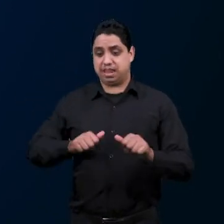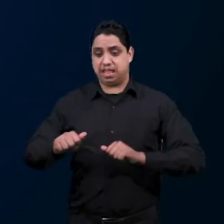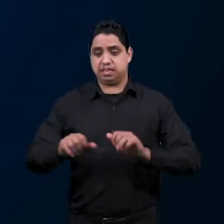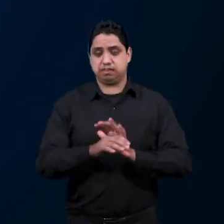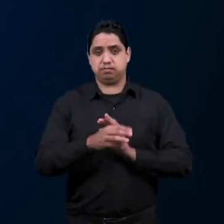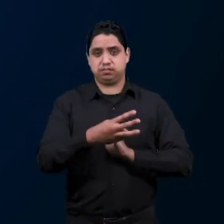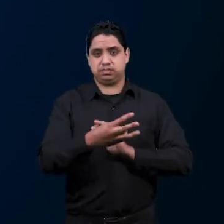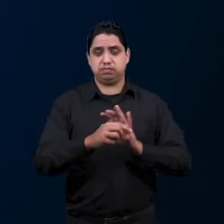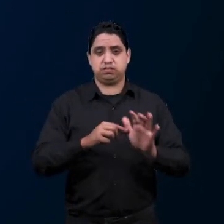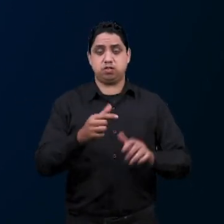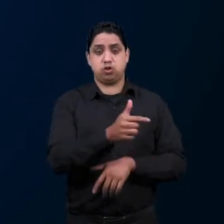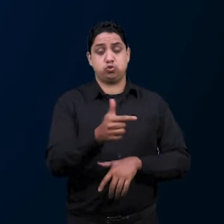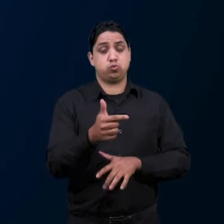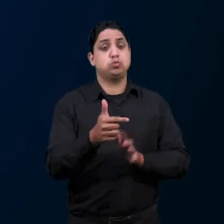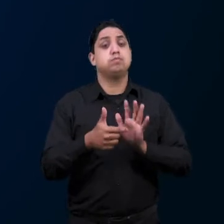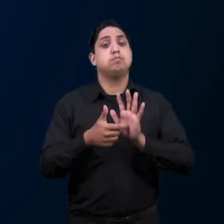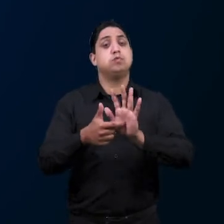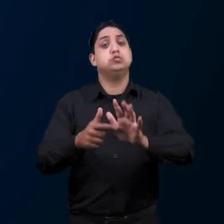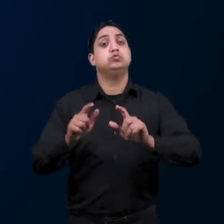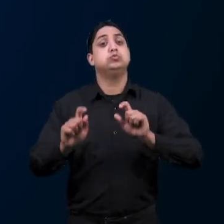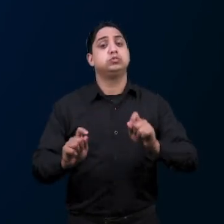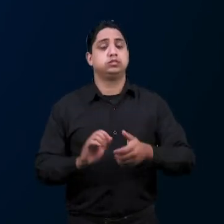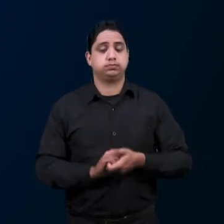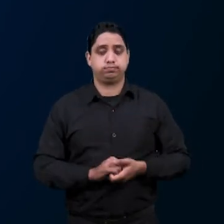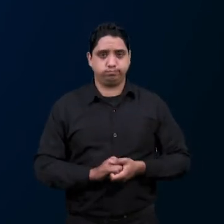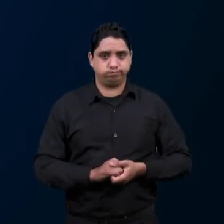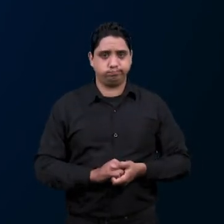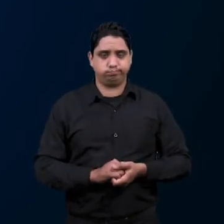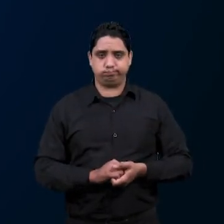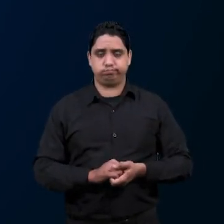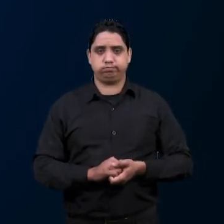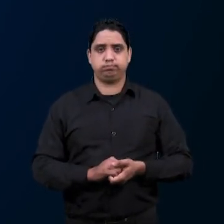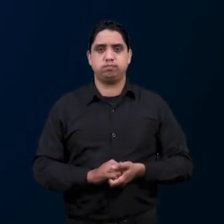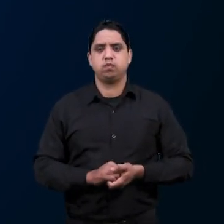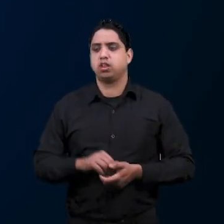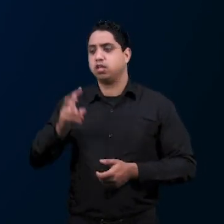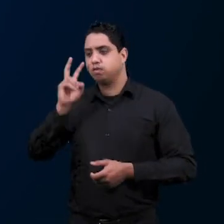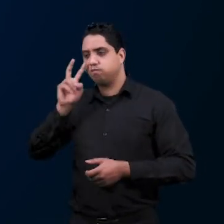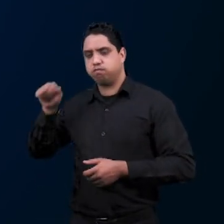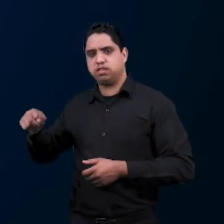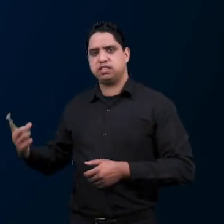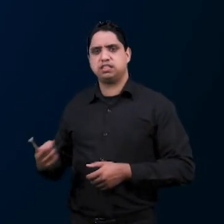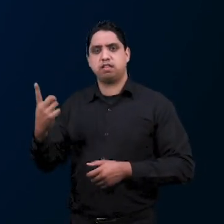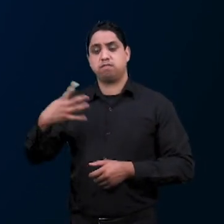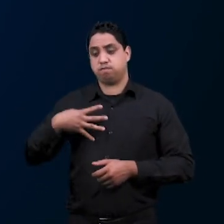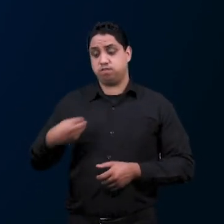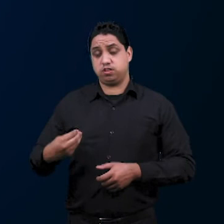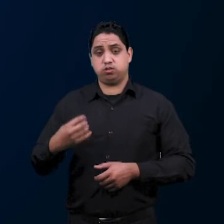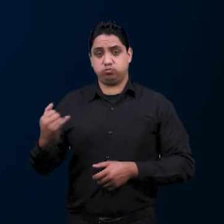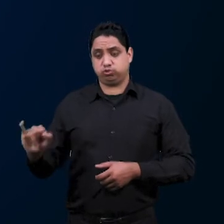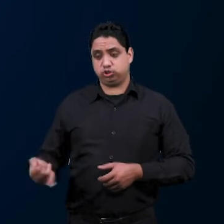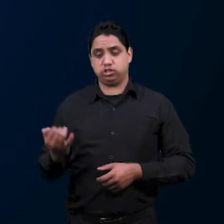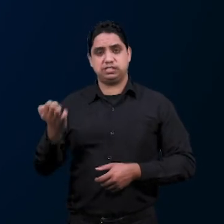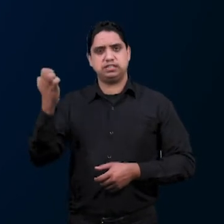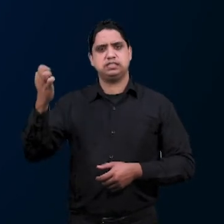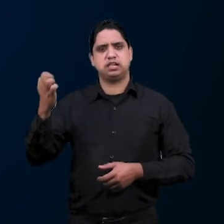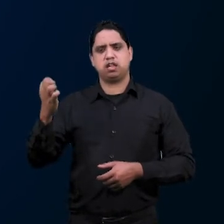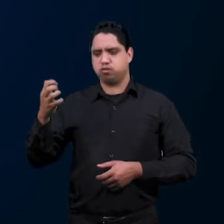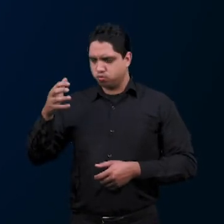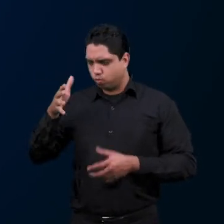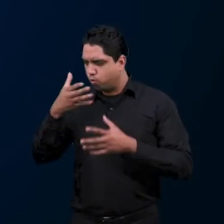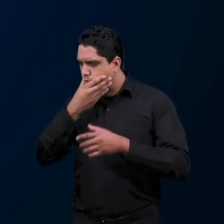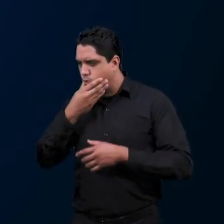Em Atos capítulo 13, verso 22, diz assim: Achei Davi, filho de Jessé, varão conforme o